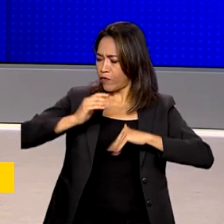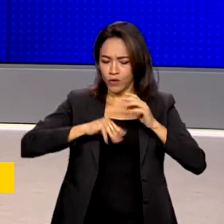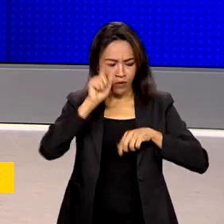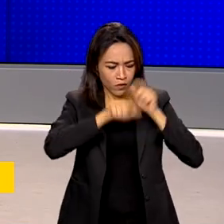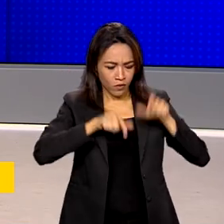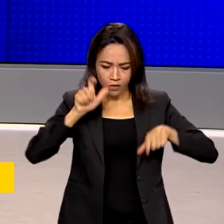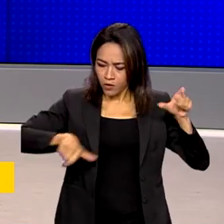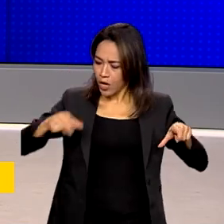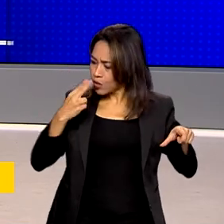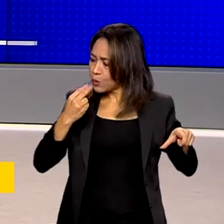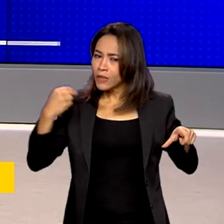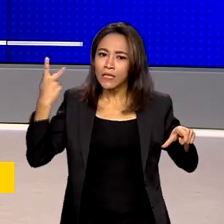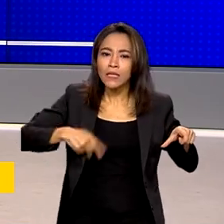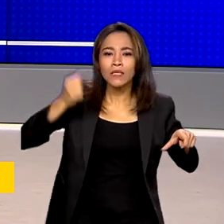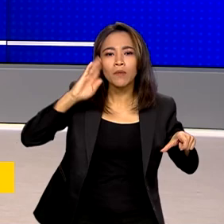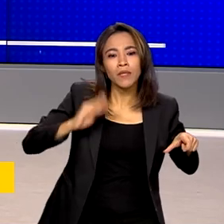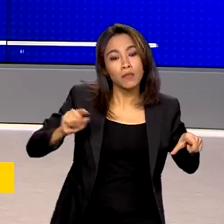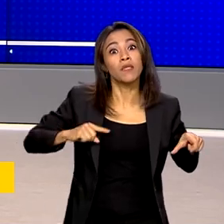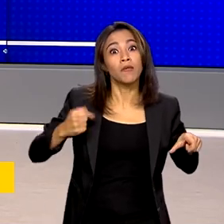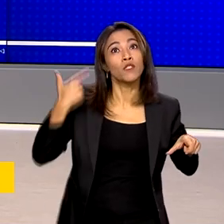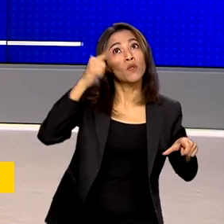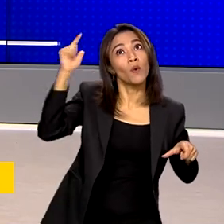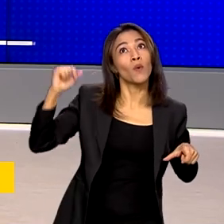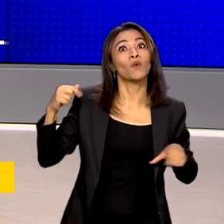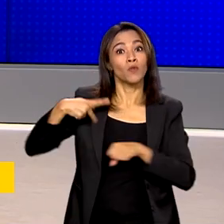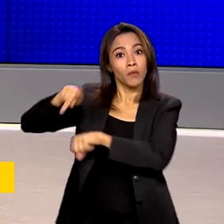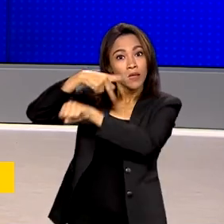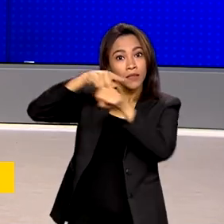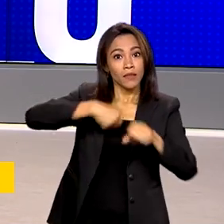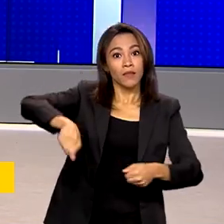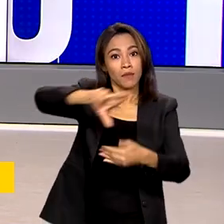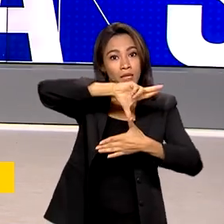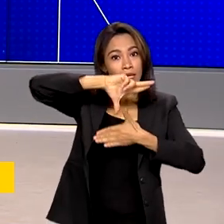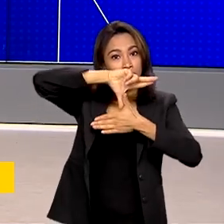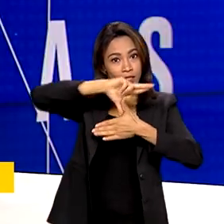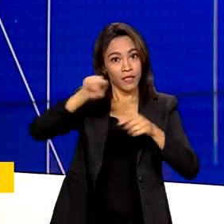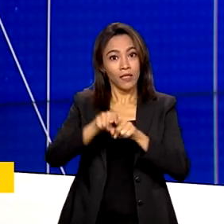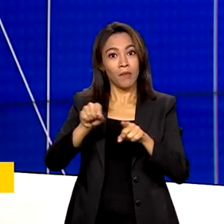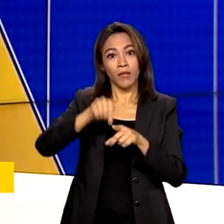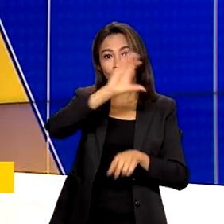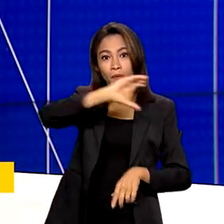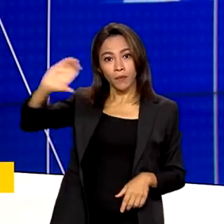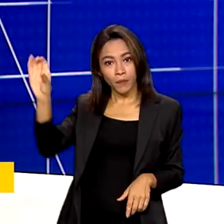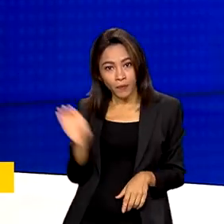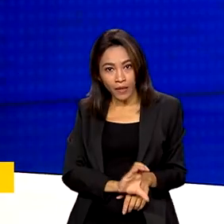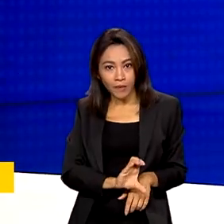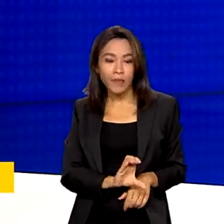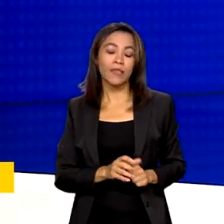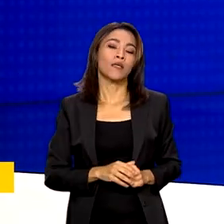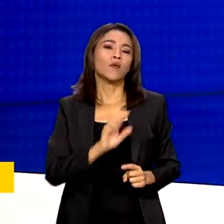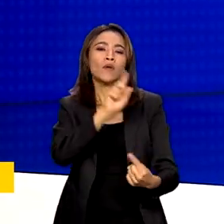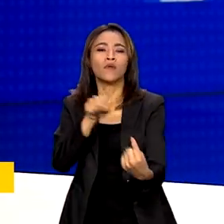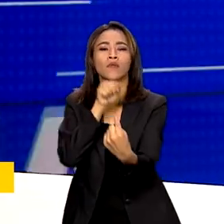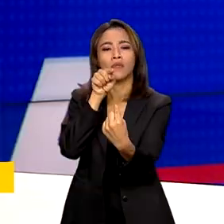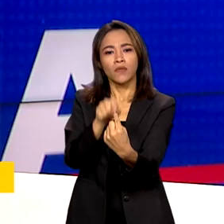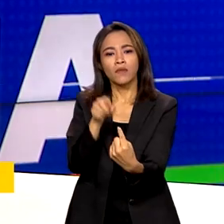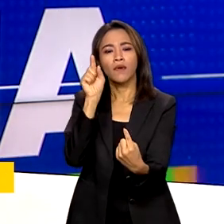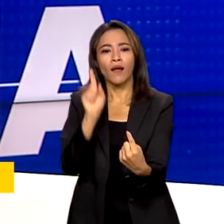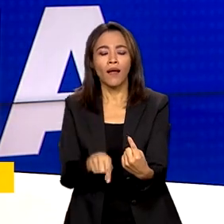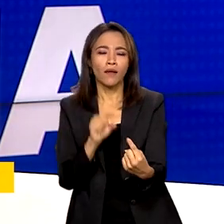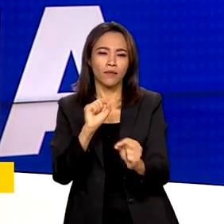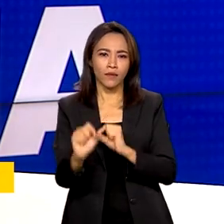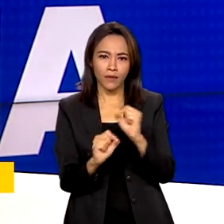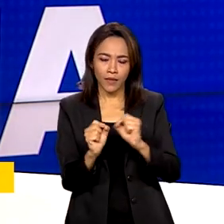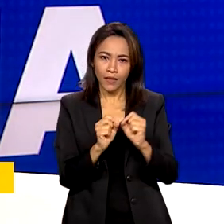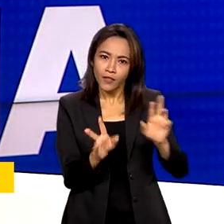e educação do Brasil e também de outros países da América Latina e do Caribe a meta é buscar formas de